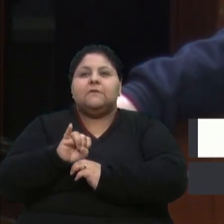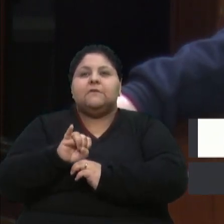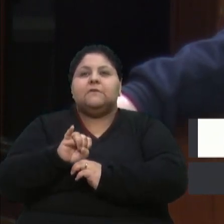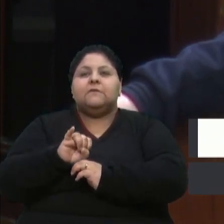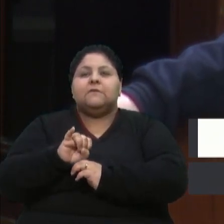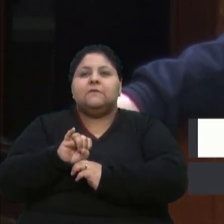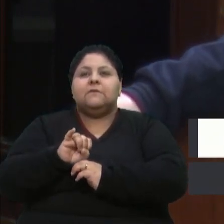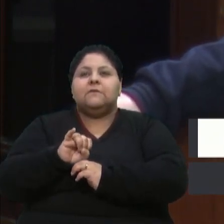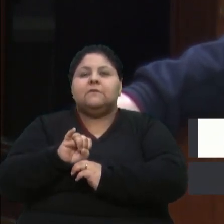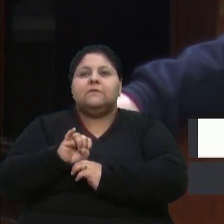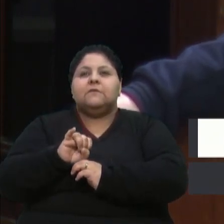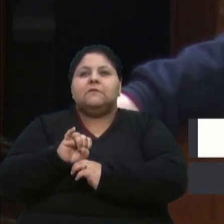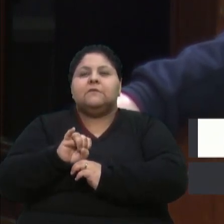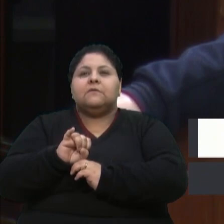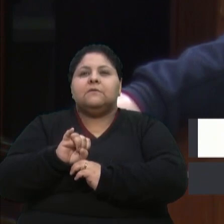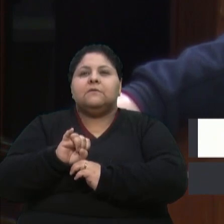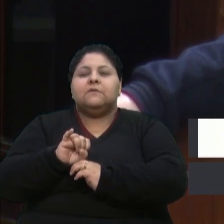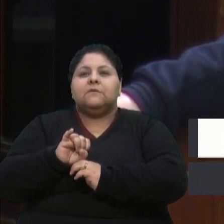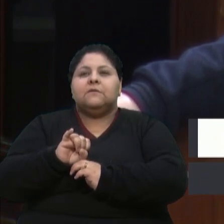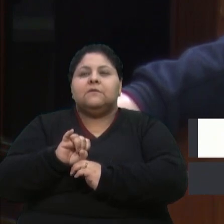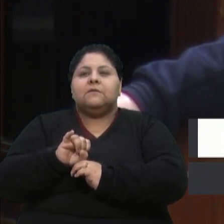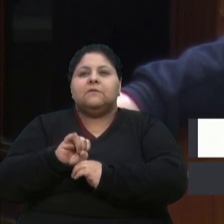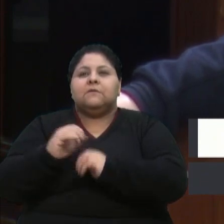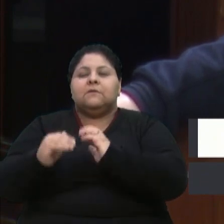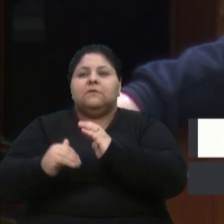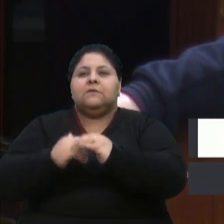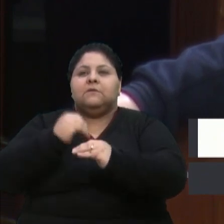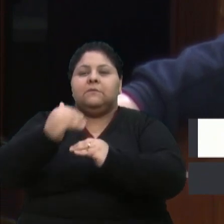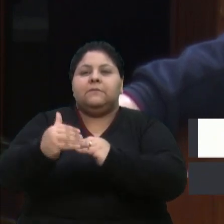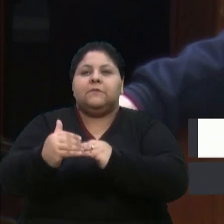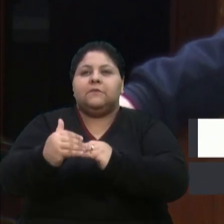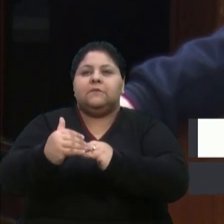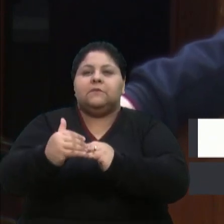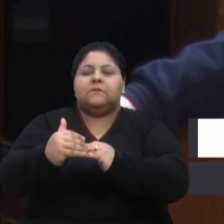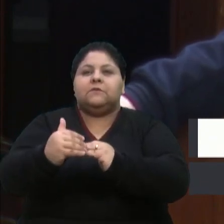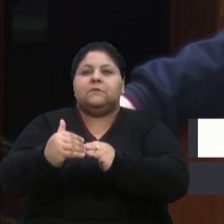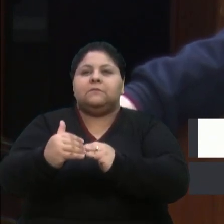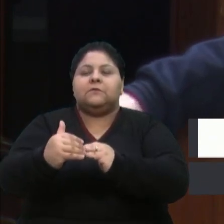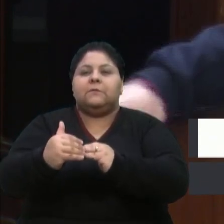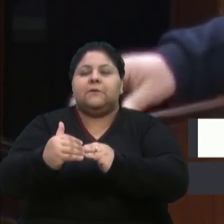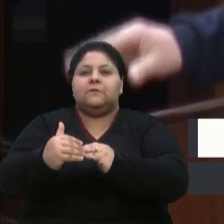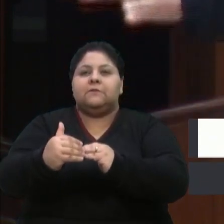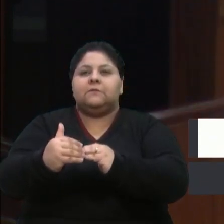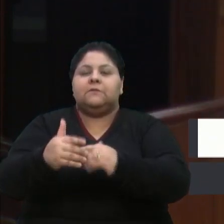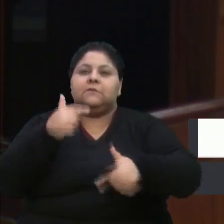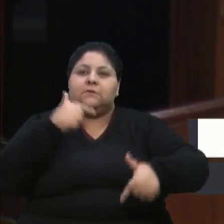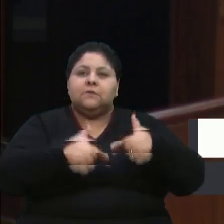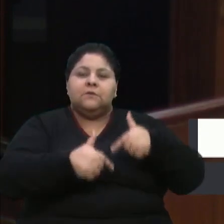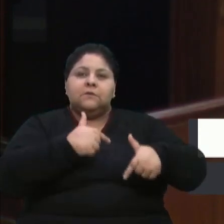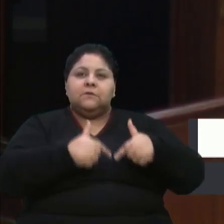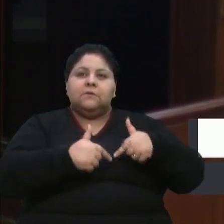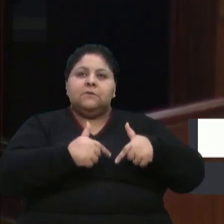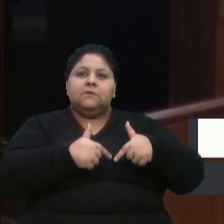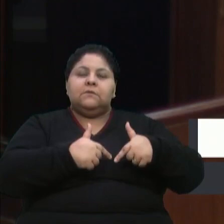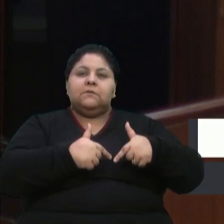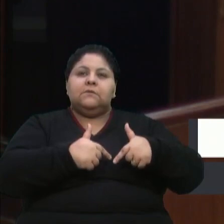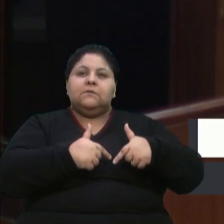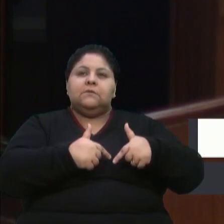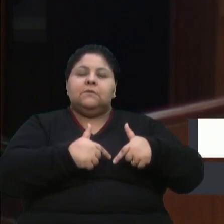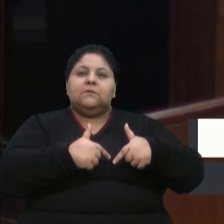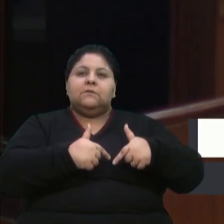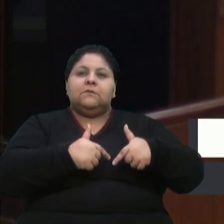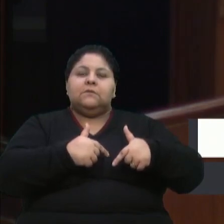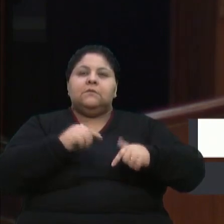Então, nós teremos 2 atacadão, um de frente para o outro. As pessoas, os trabalhadores que trabalham na Rio Branco, trabalham